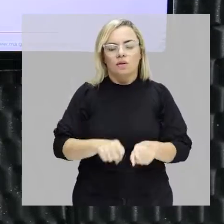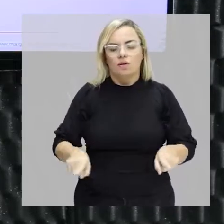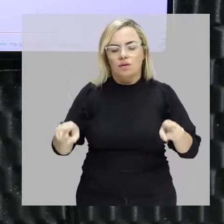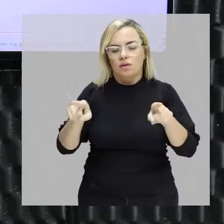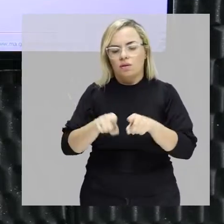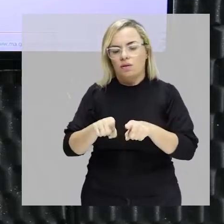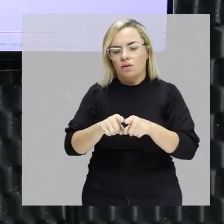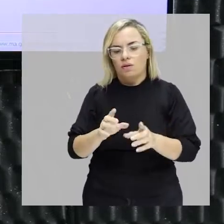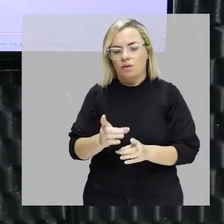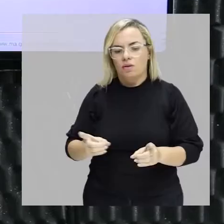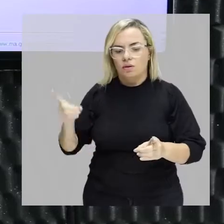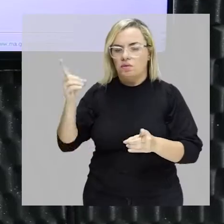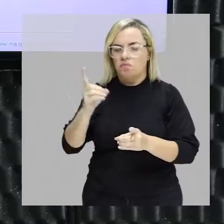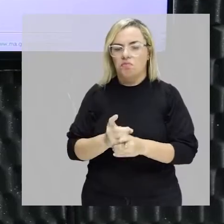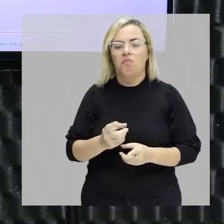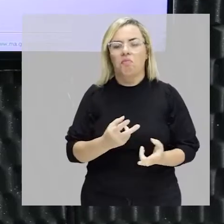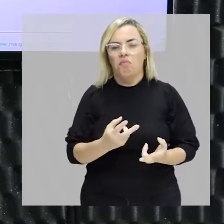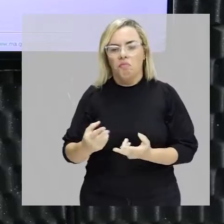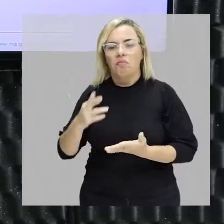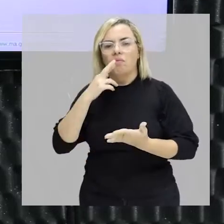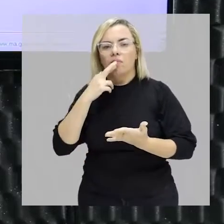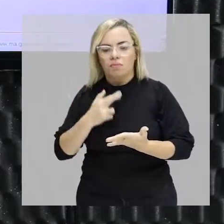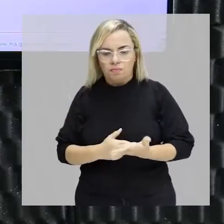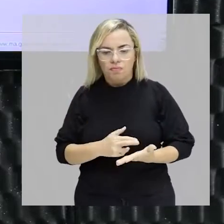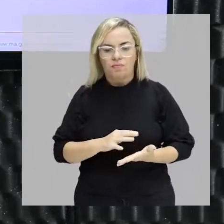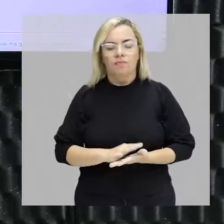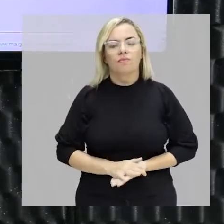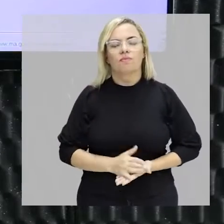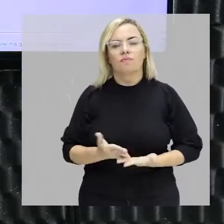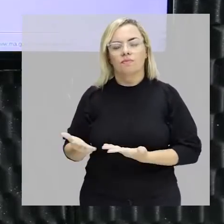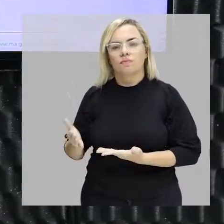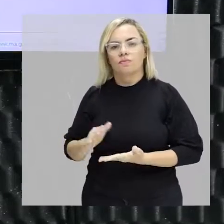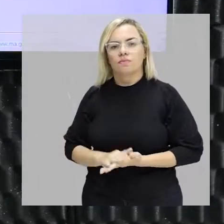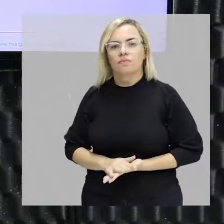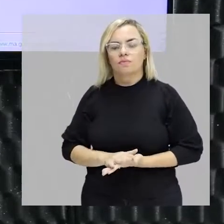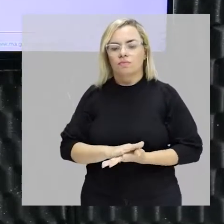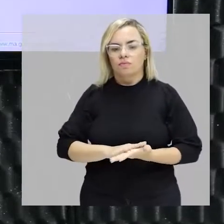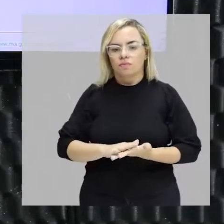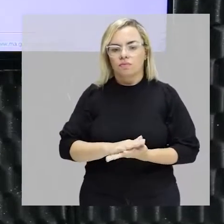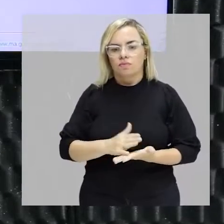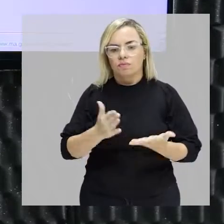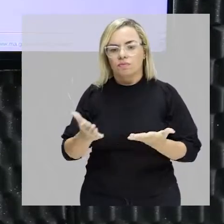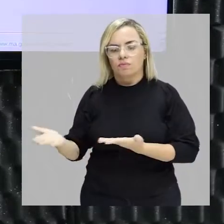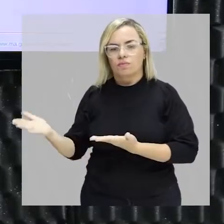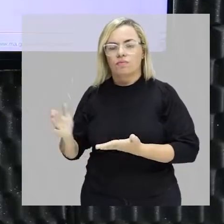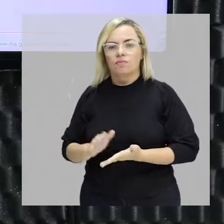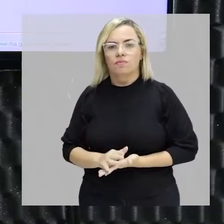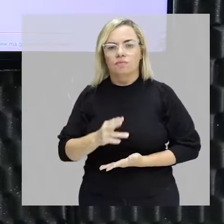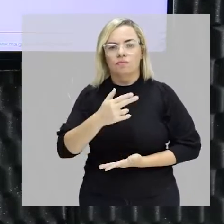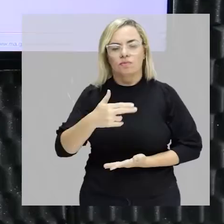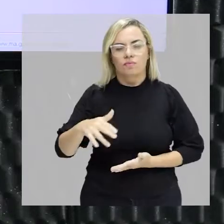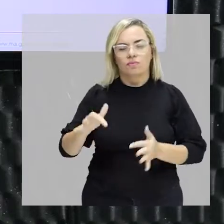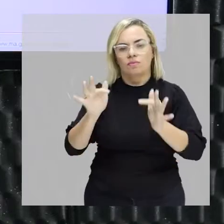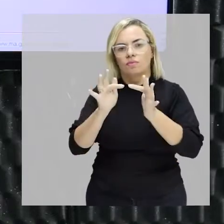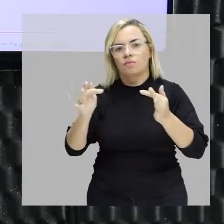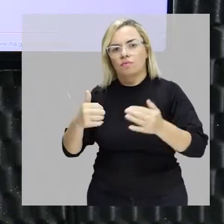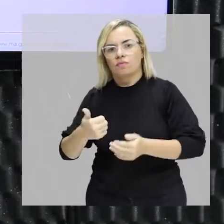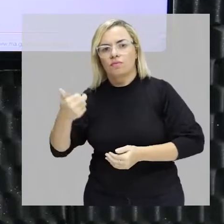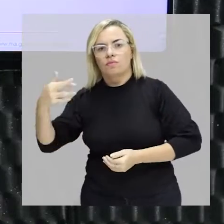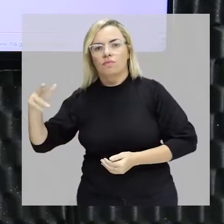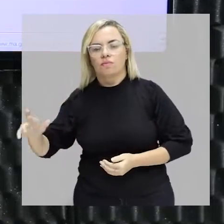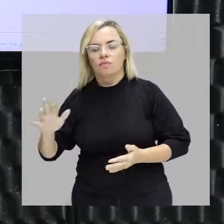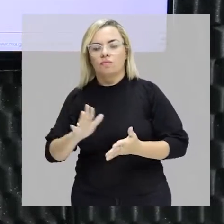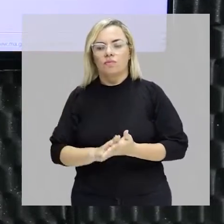encontrar essa mesma resposta aqui, e isso nada mais é do que a chamada função do primeiro